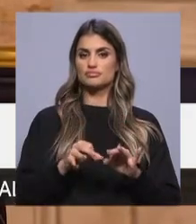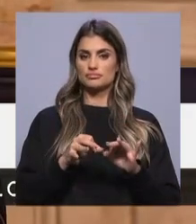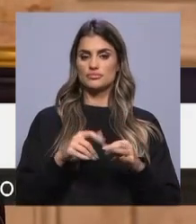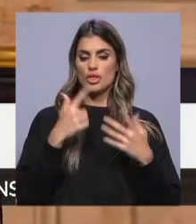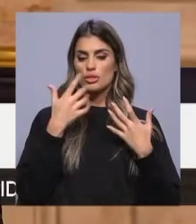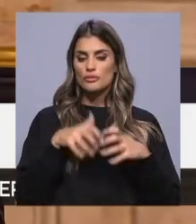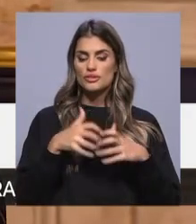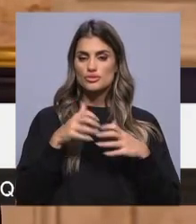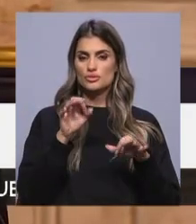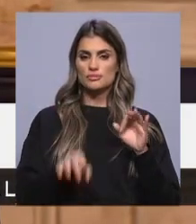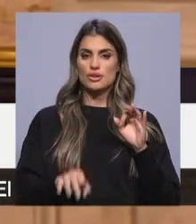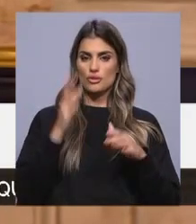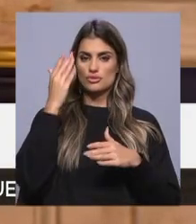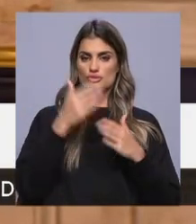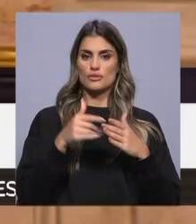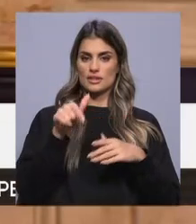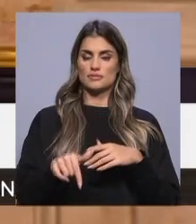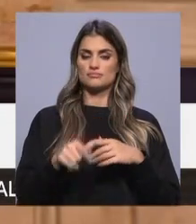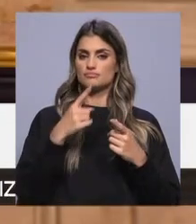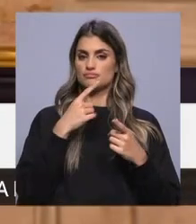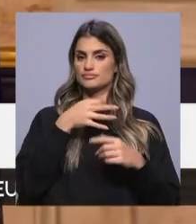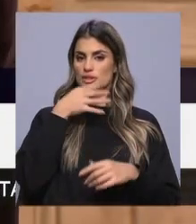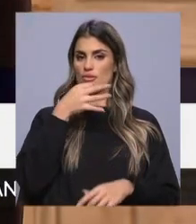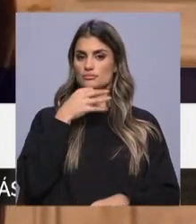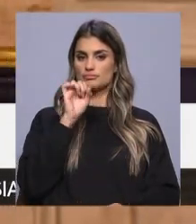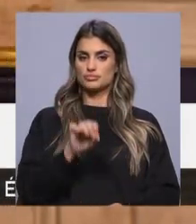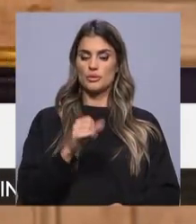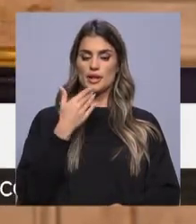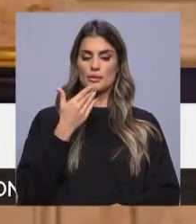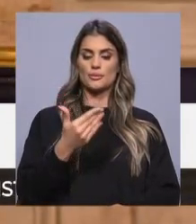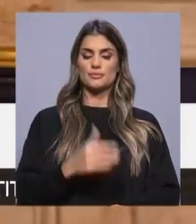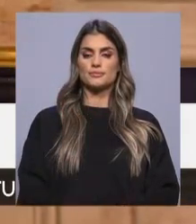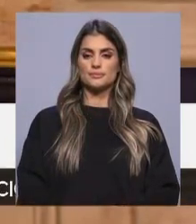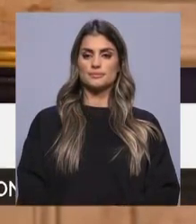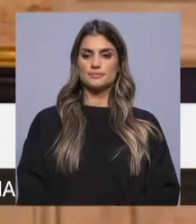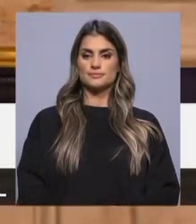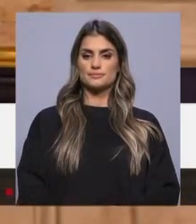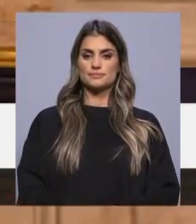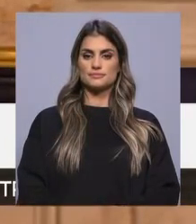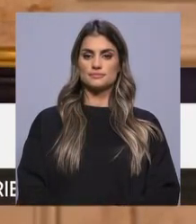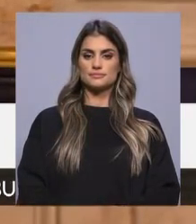as dúvidas que o Tribunal Constitucional aqui levantou. Obrigado.